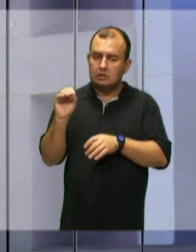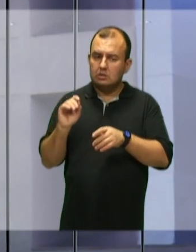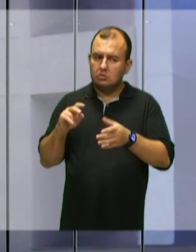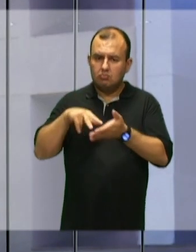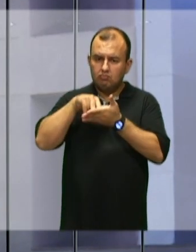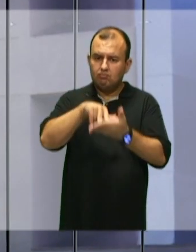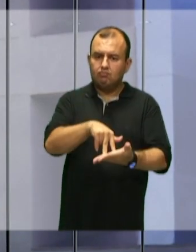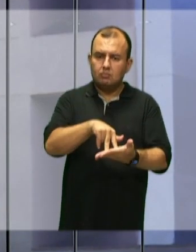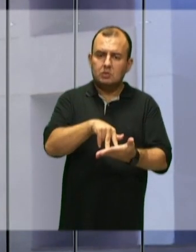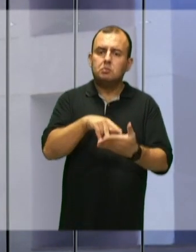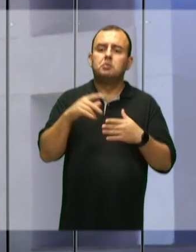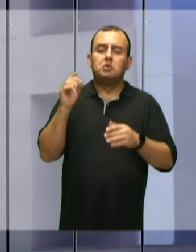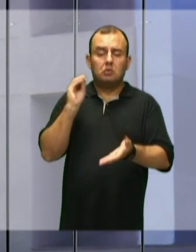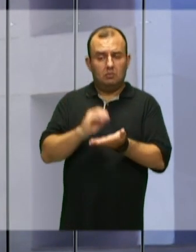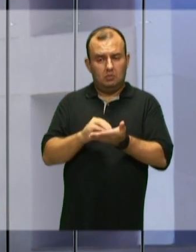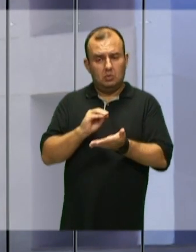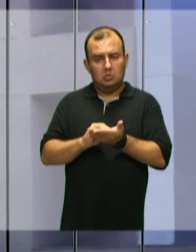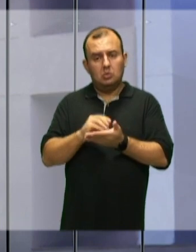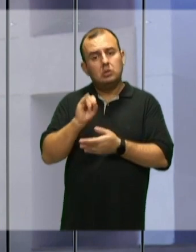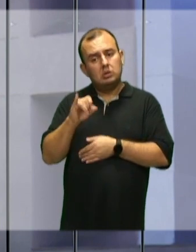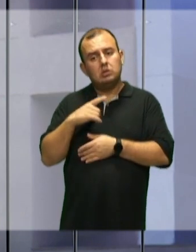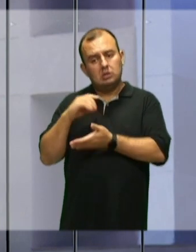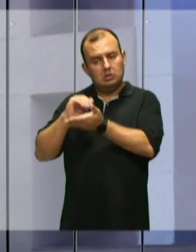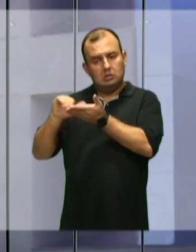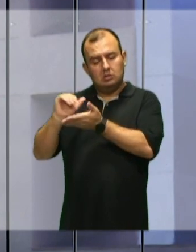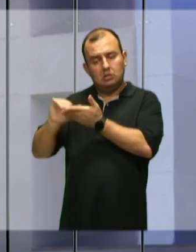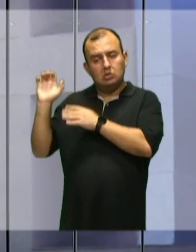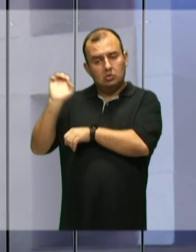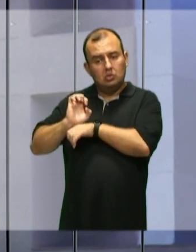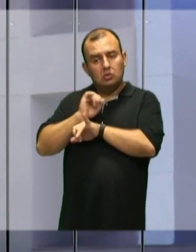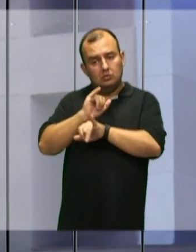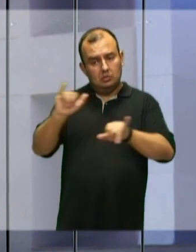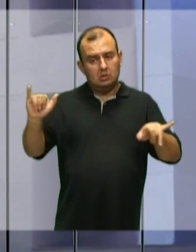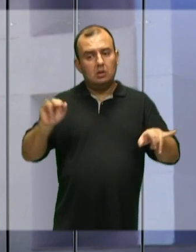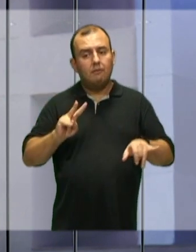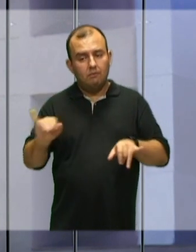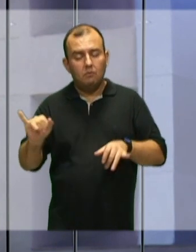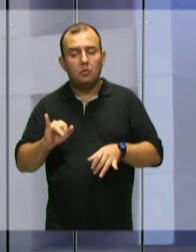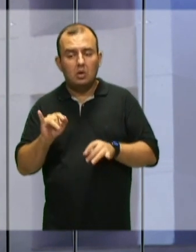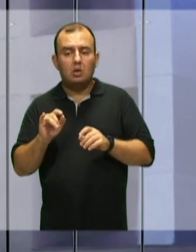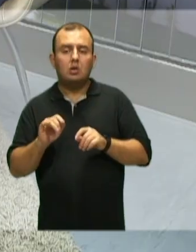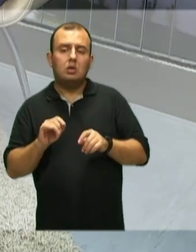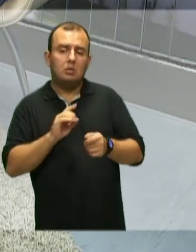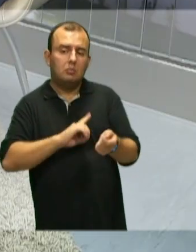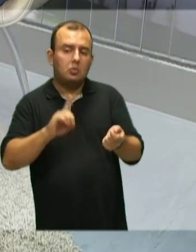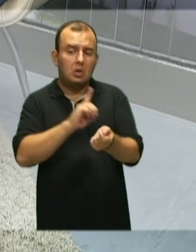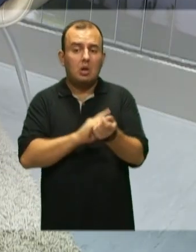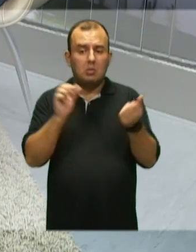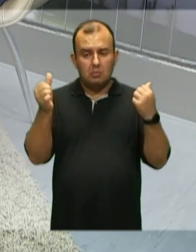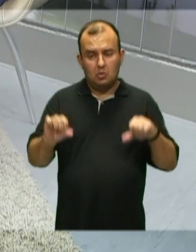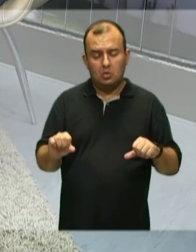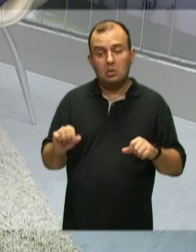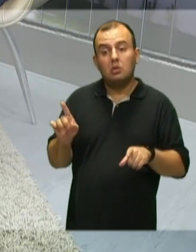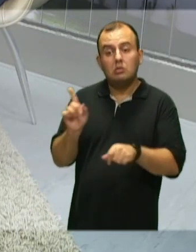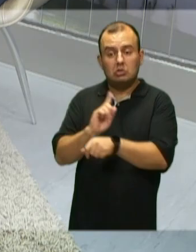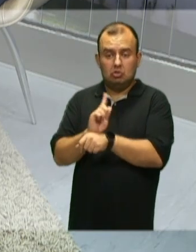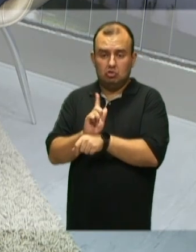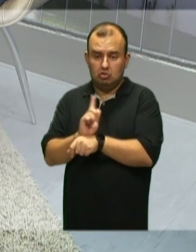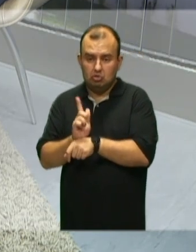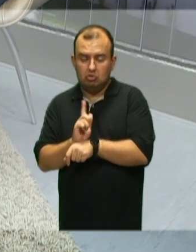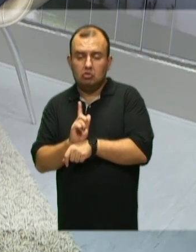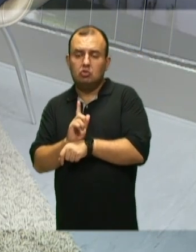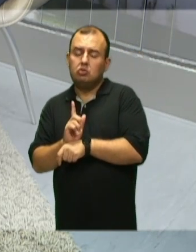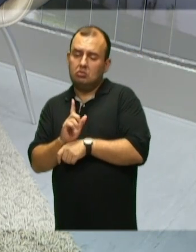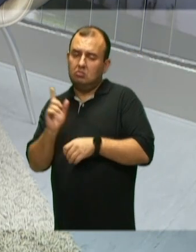naquele primeiro momento né porque eu tenho um alerta da Secretaria Estadual de Saúde e para mim a gestão naquele momento falhou não fazendo a